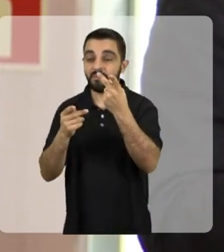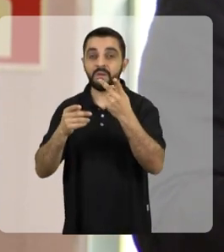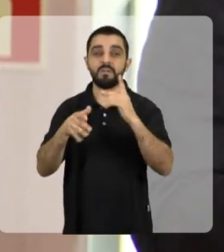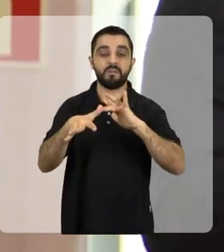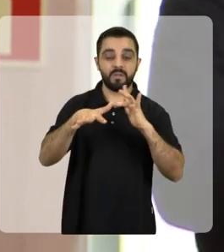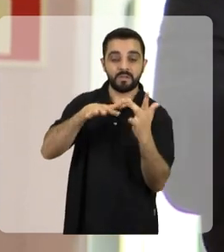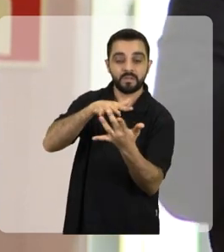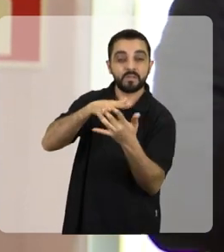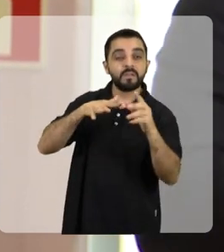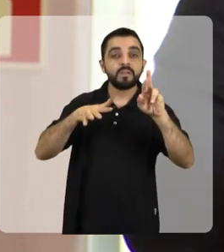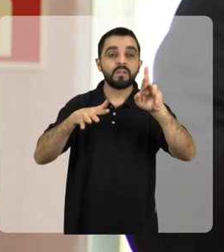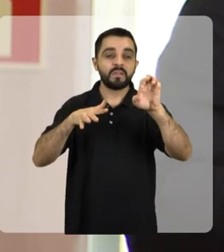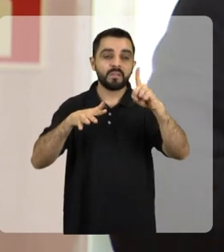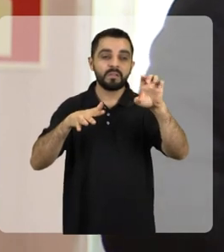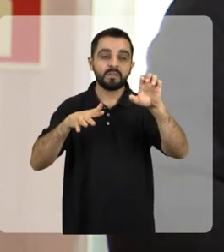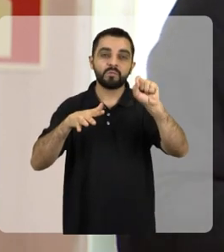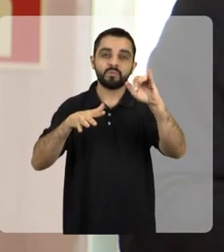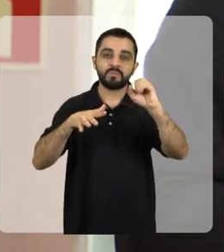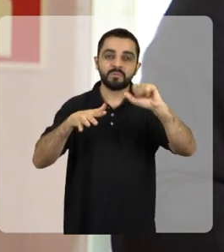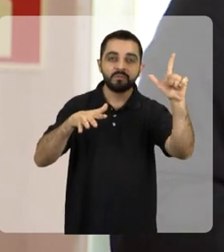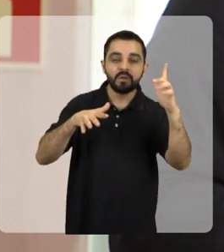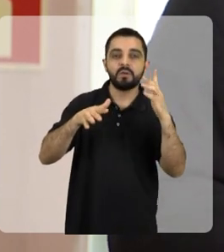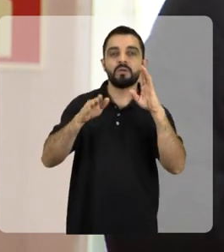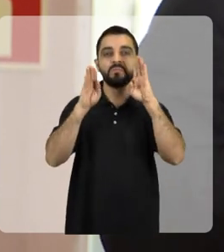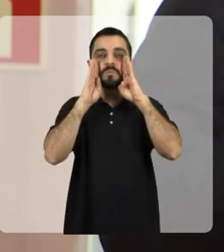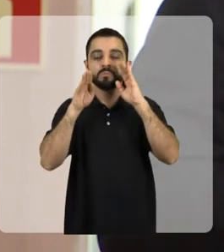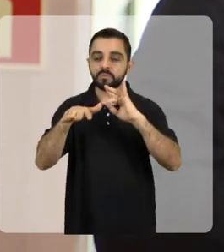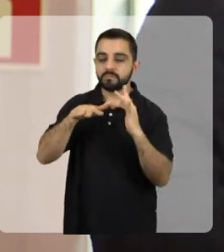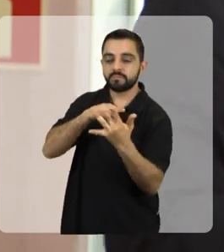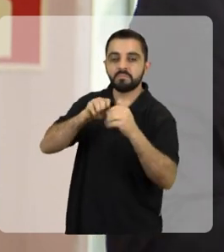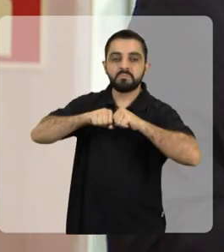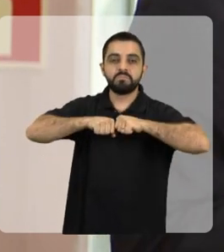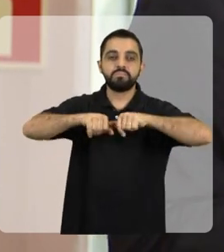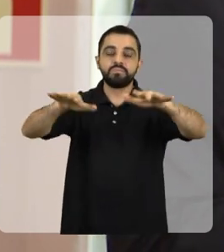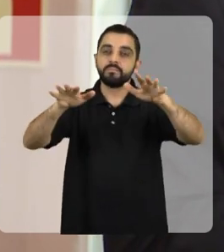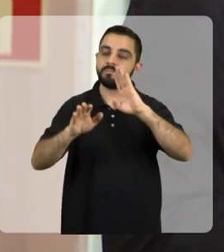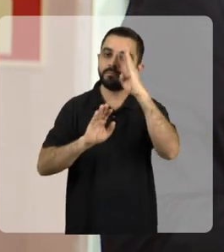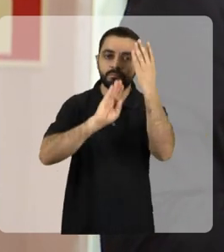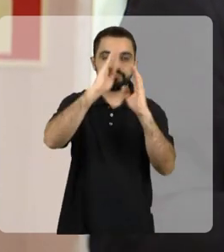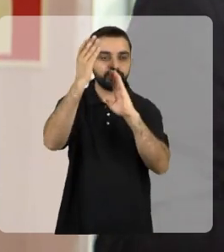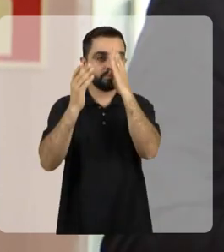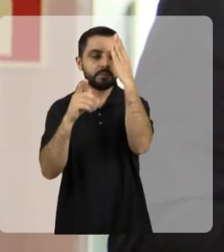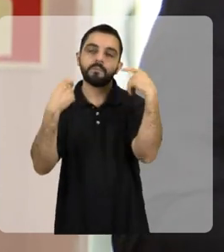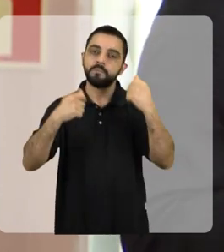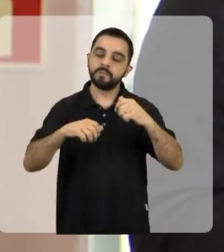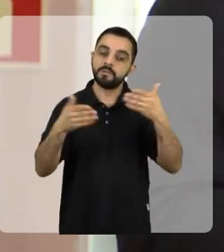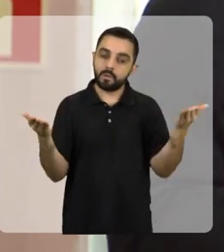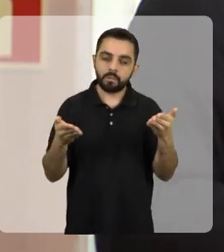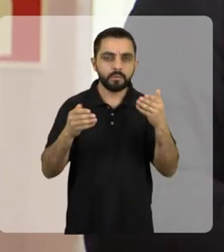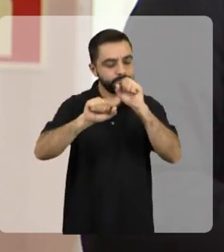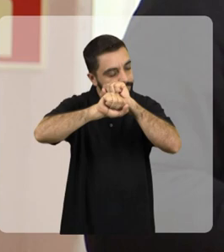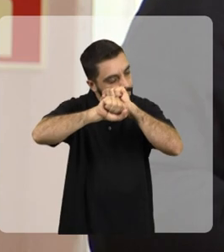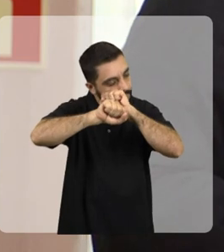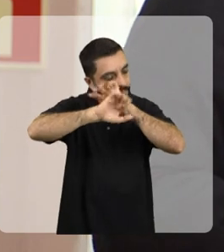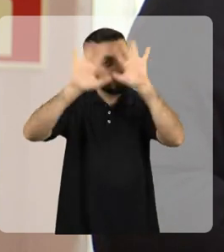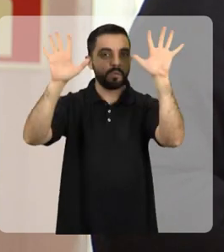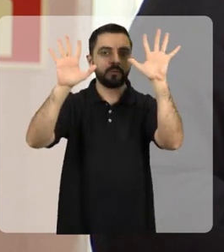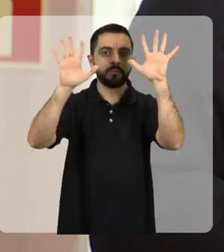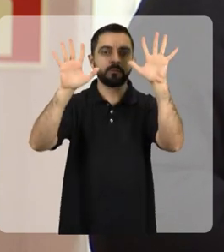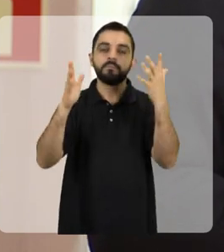sido feita das universidades públicas brasileiras nesses tempos difíceis em que a universidade tem sido atacada.